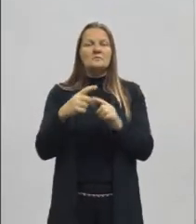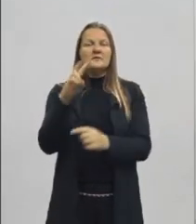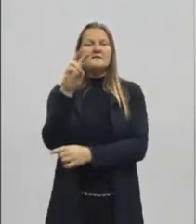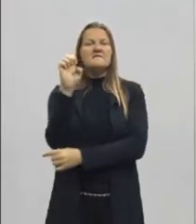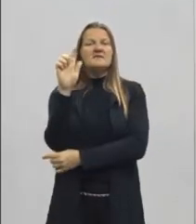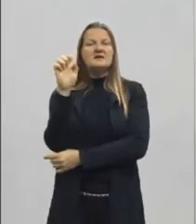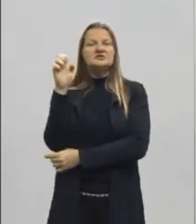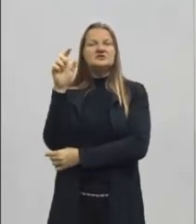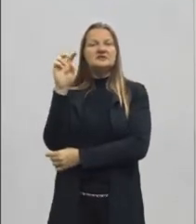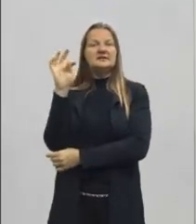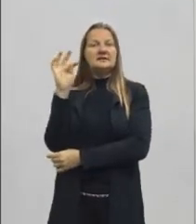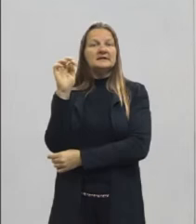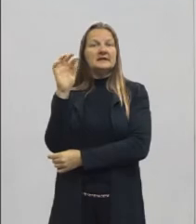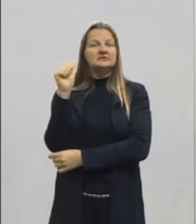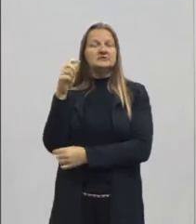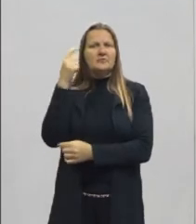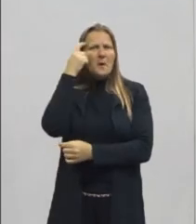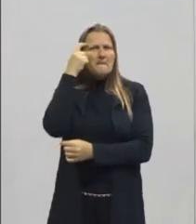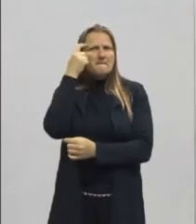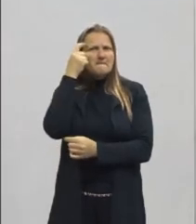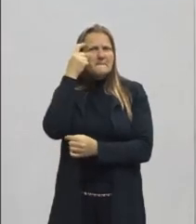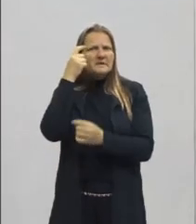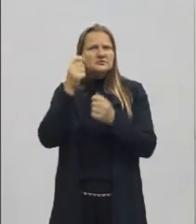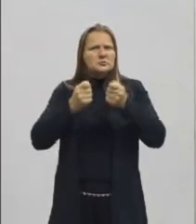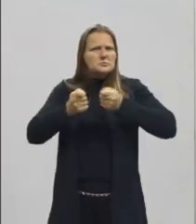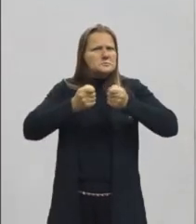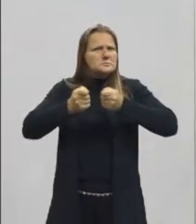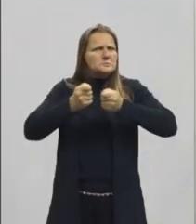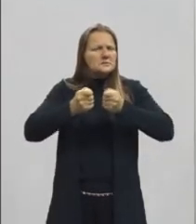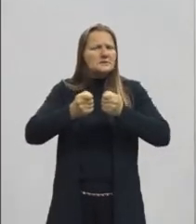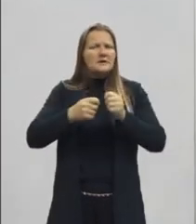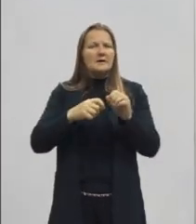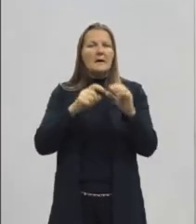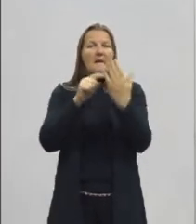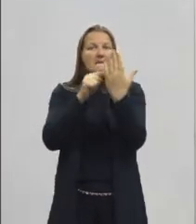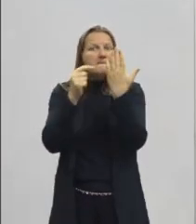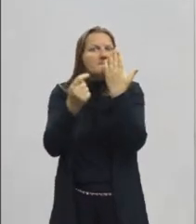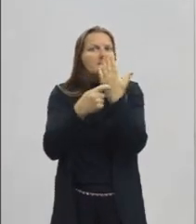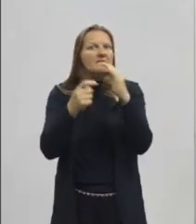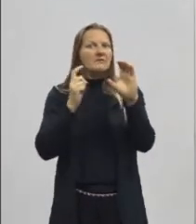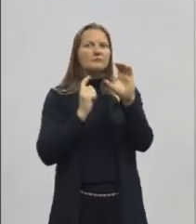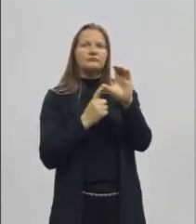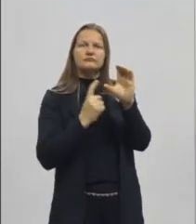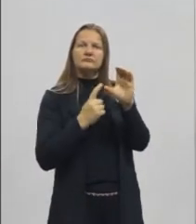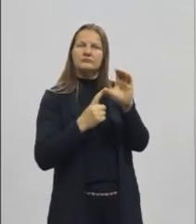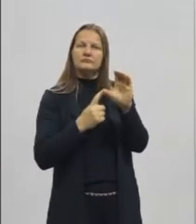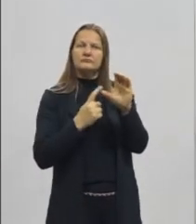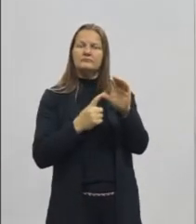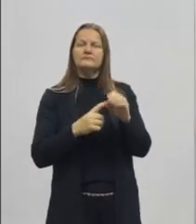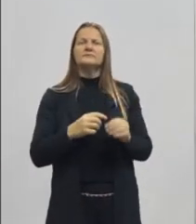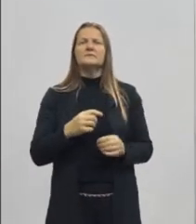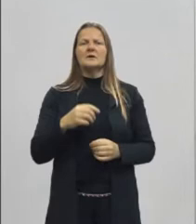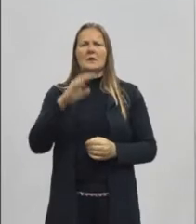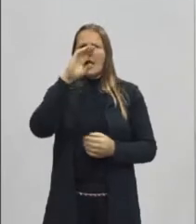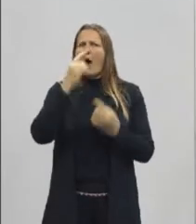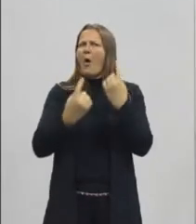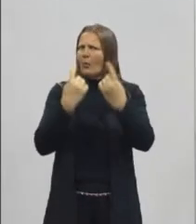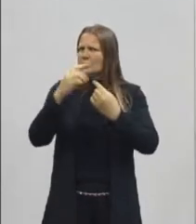a mente dominada e ela é uma metáfora do comunismo então um pouco se acreditava nesse